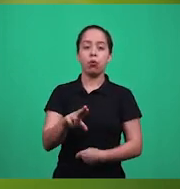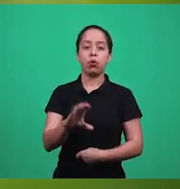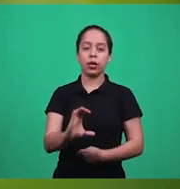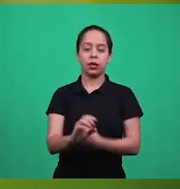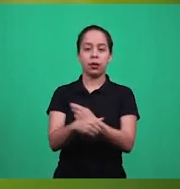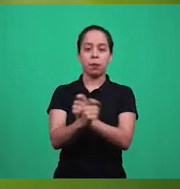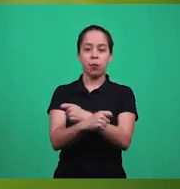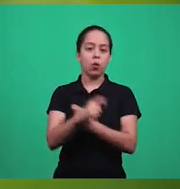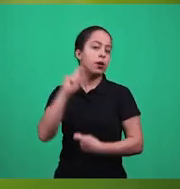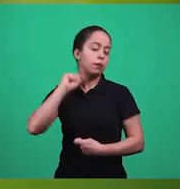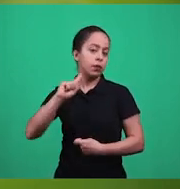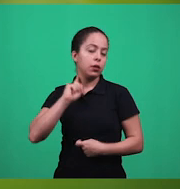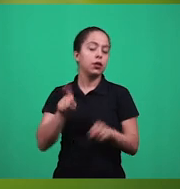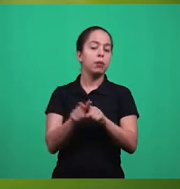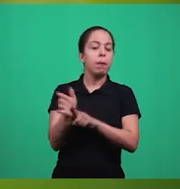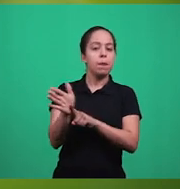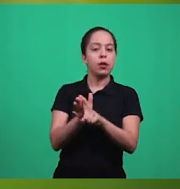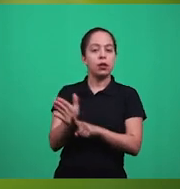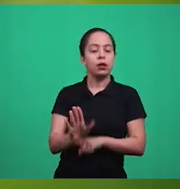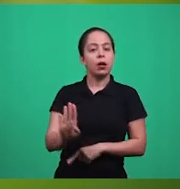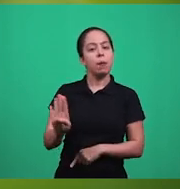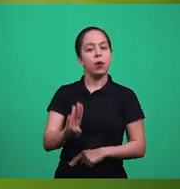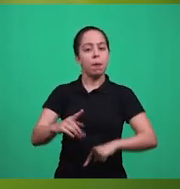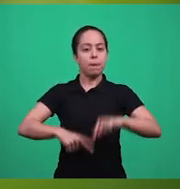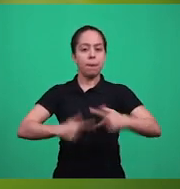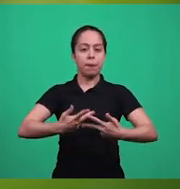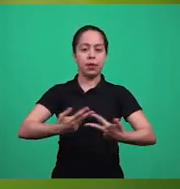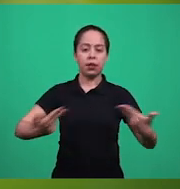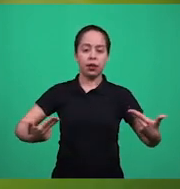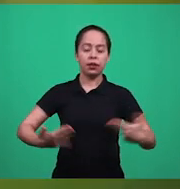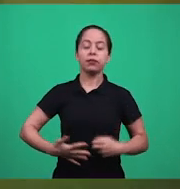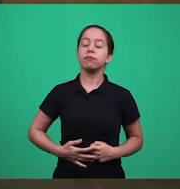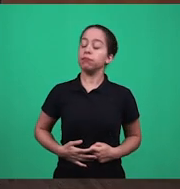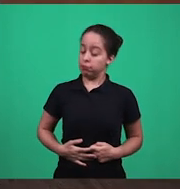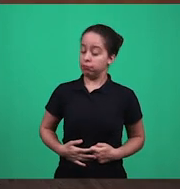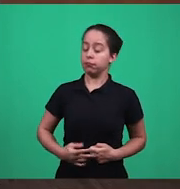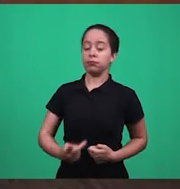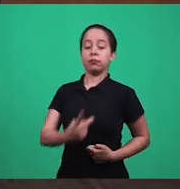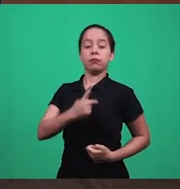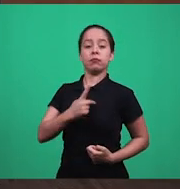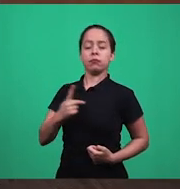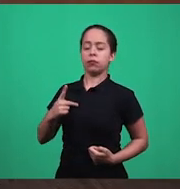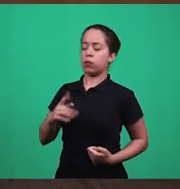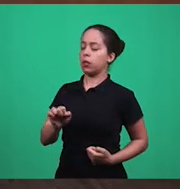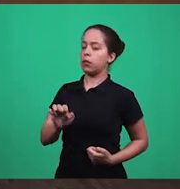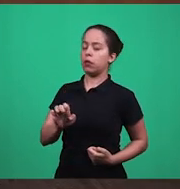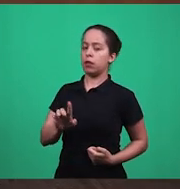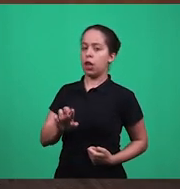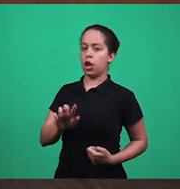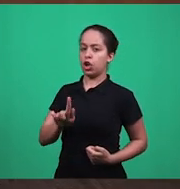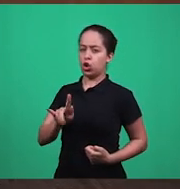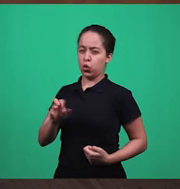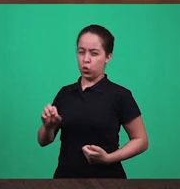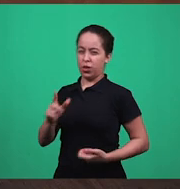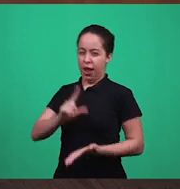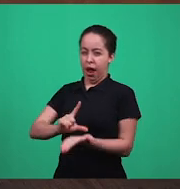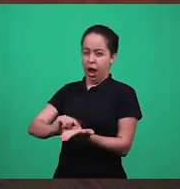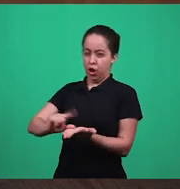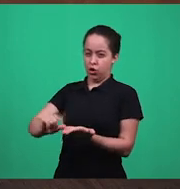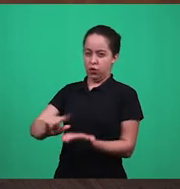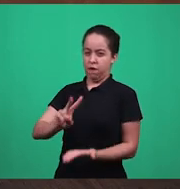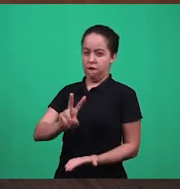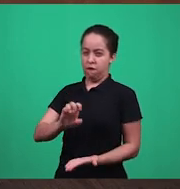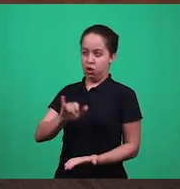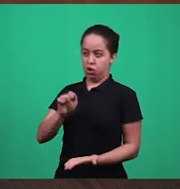pesquisador em biomateriais. Pastor Sérgio, lendo o artigo da revista